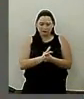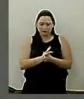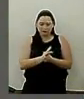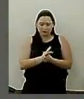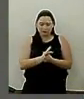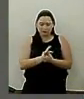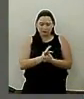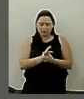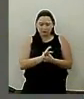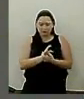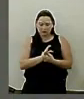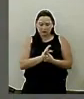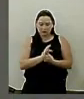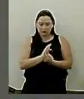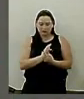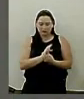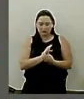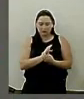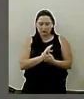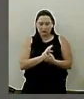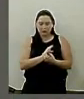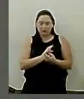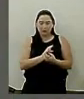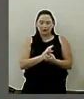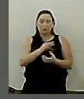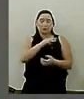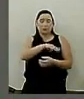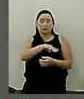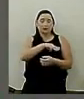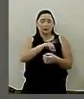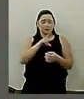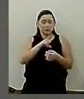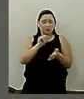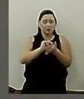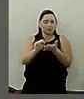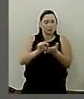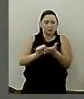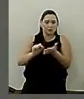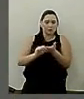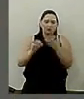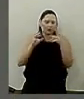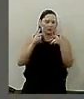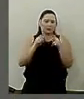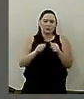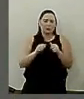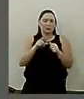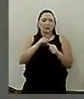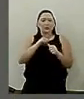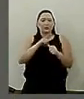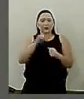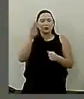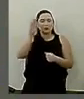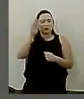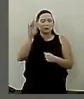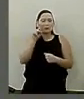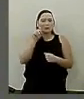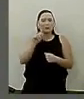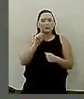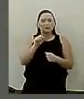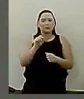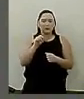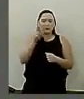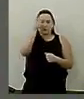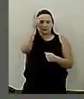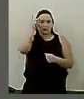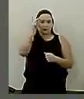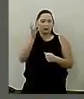Mateus descreve esse evento tendo como pano de fundo o diálogo de Jesus com aqueles que